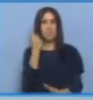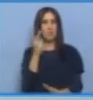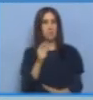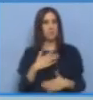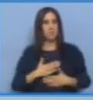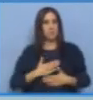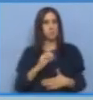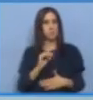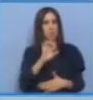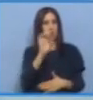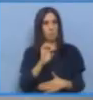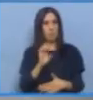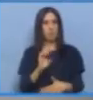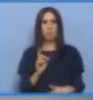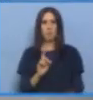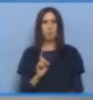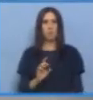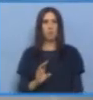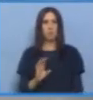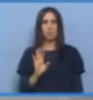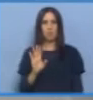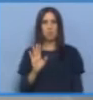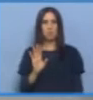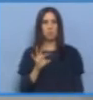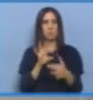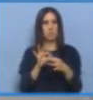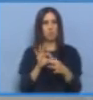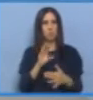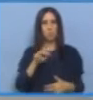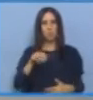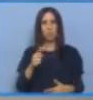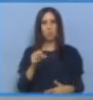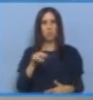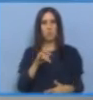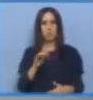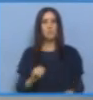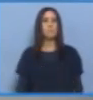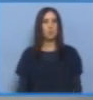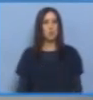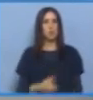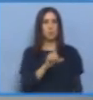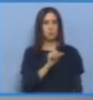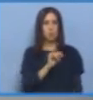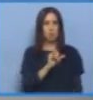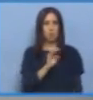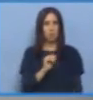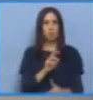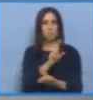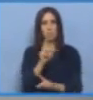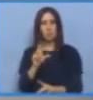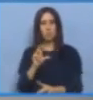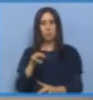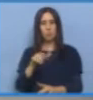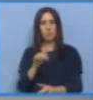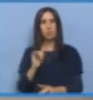Etiópia? Não. Já lá estão ligados aos missionários combonianos, não é? Os leigos missionários combonianos já lá estão, embora sejam polacos.